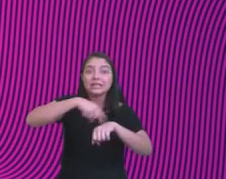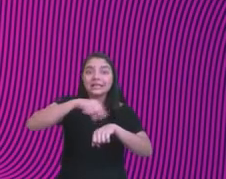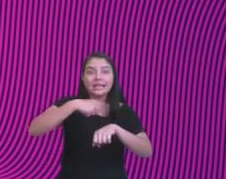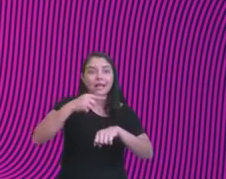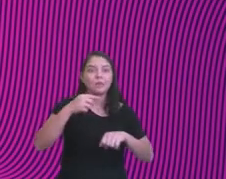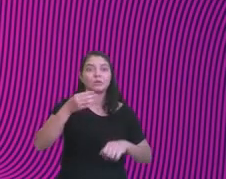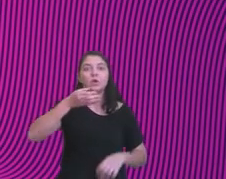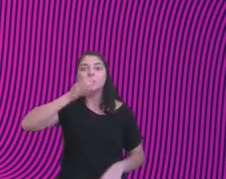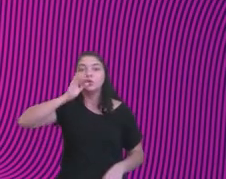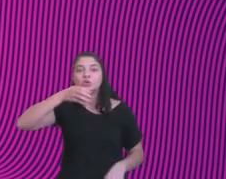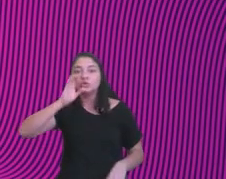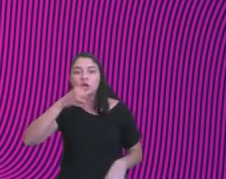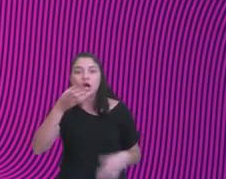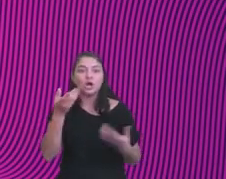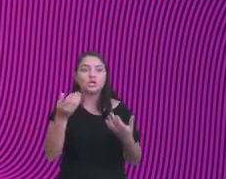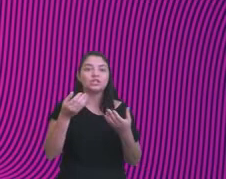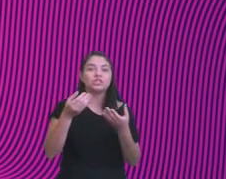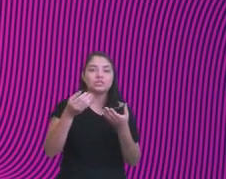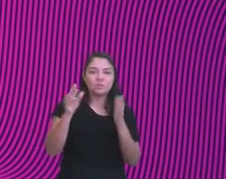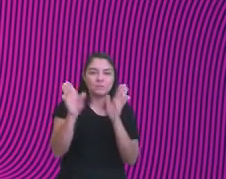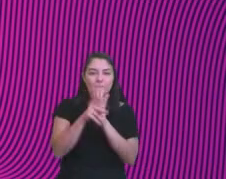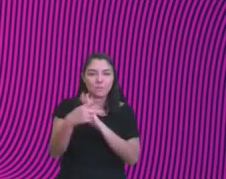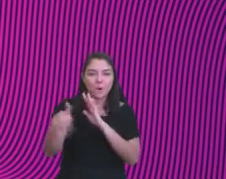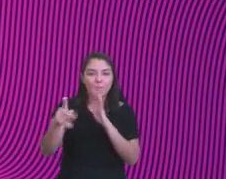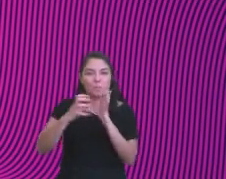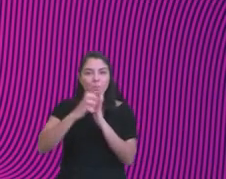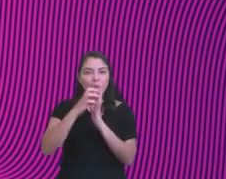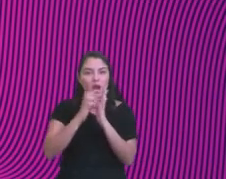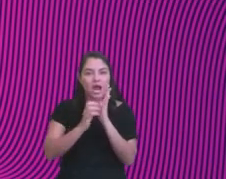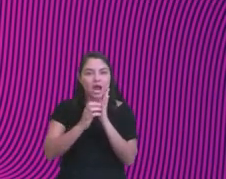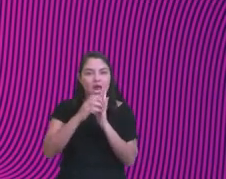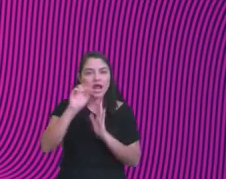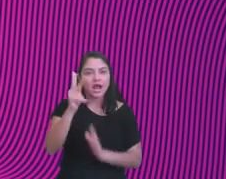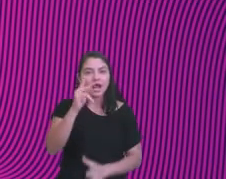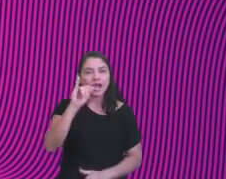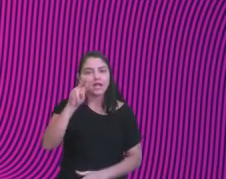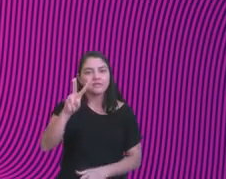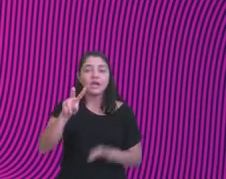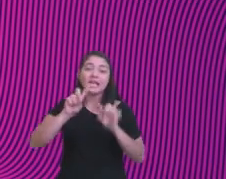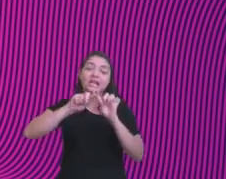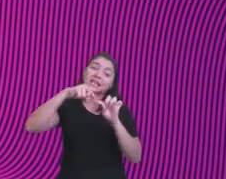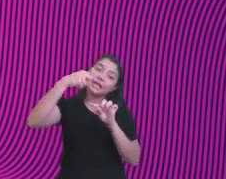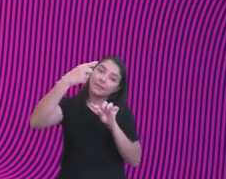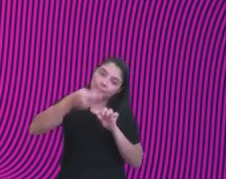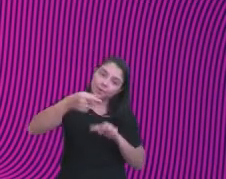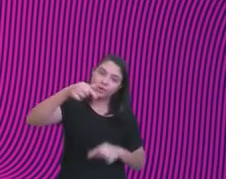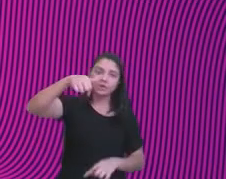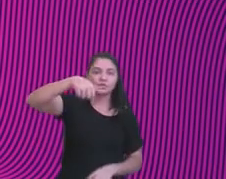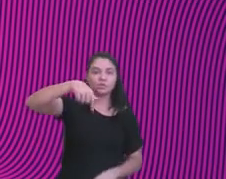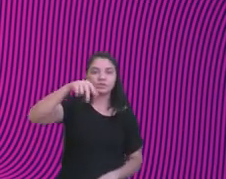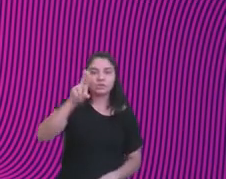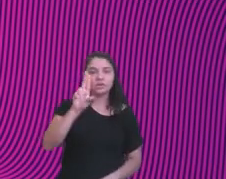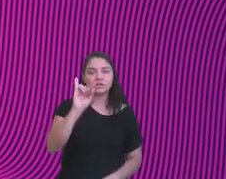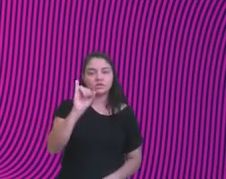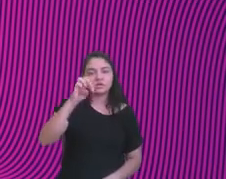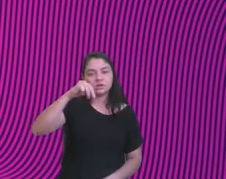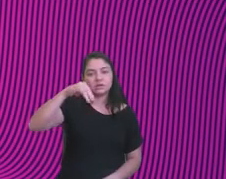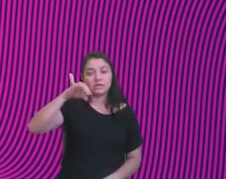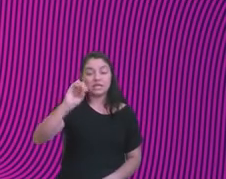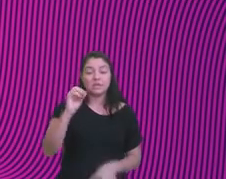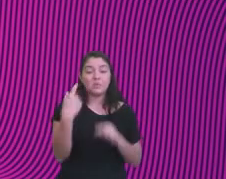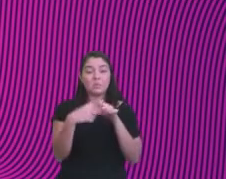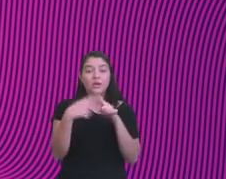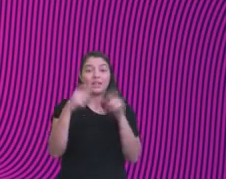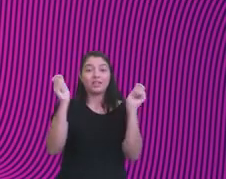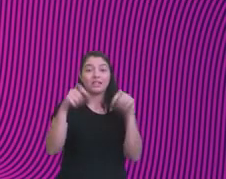short course e a ablação, e posteriormente fazer a quimioterapia, prevendo, então, dessa forma, um TNT,